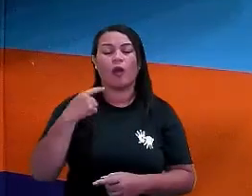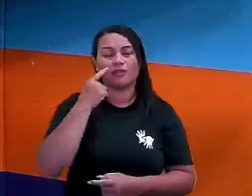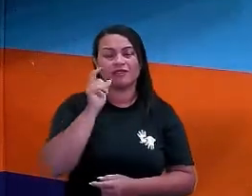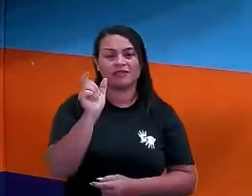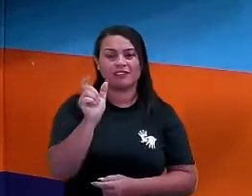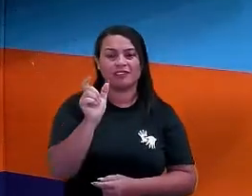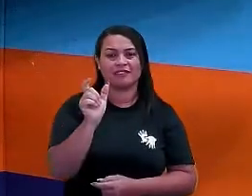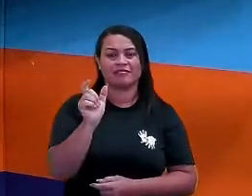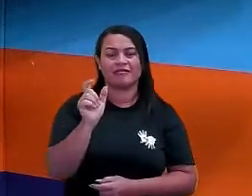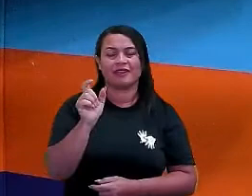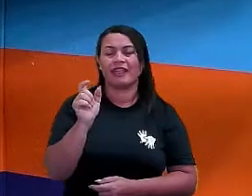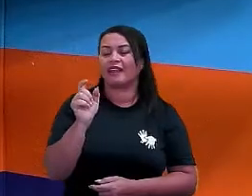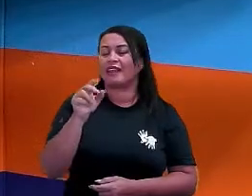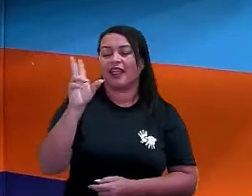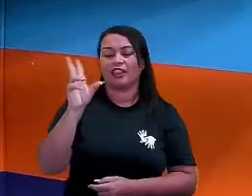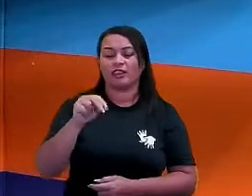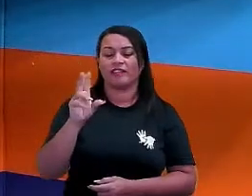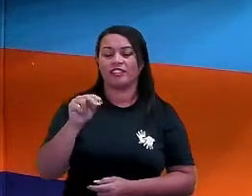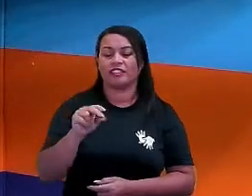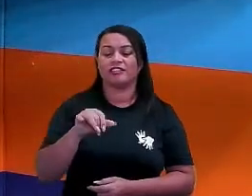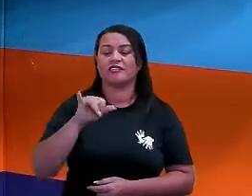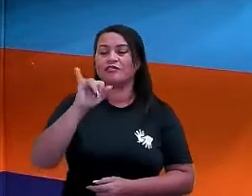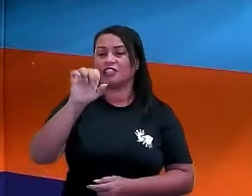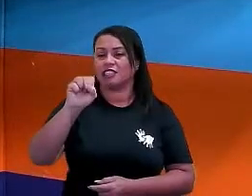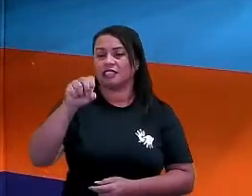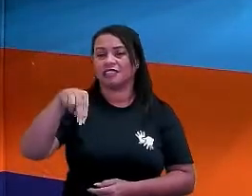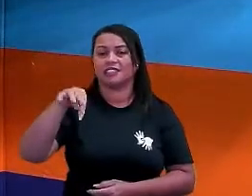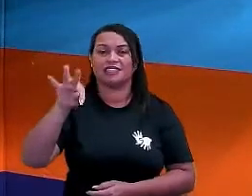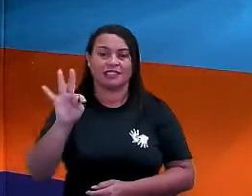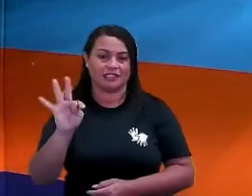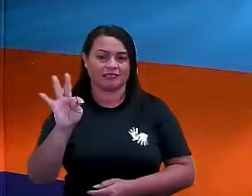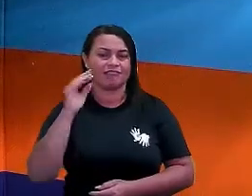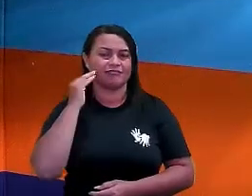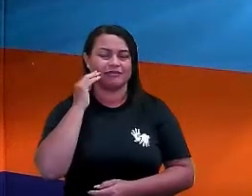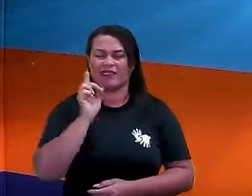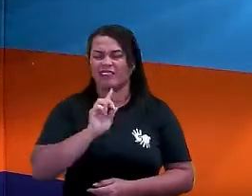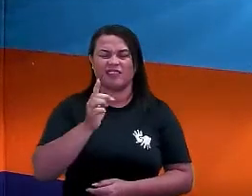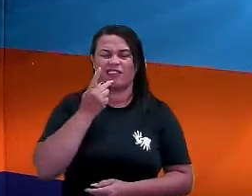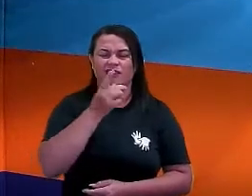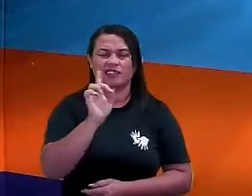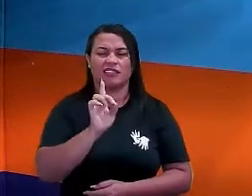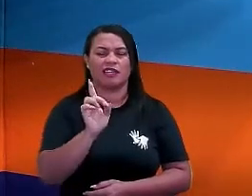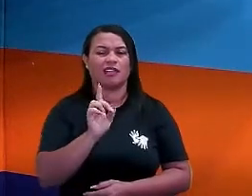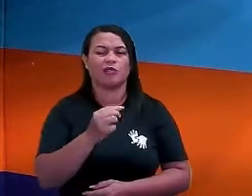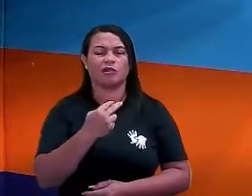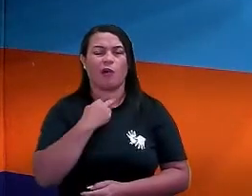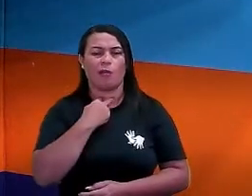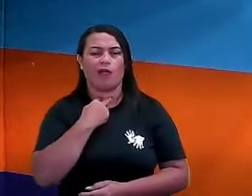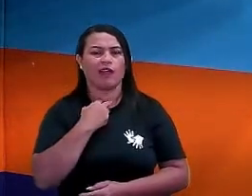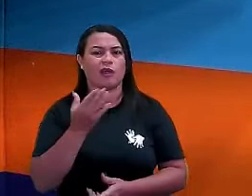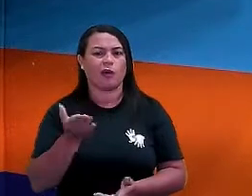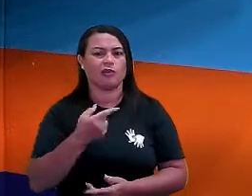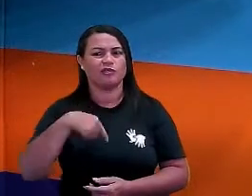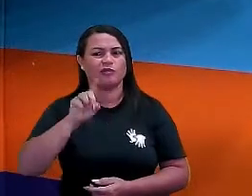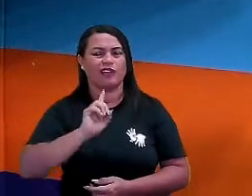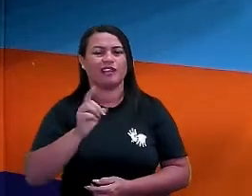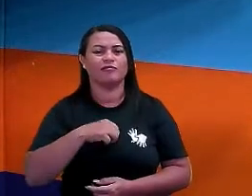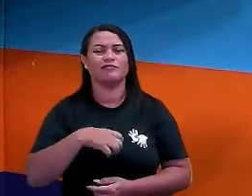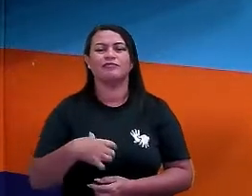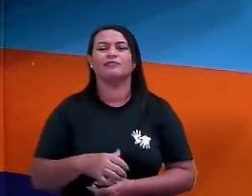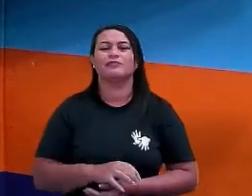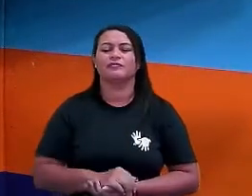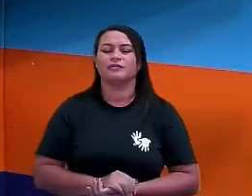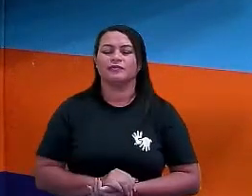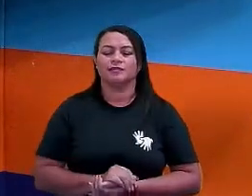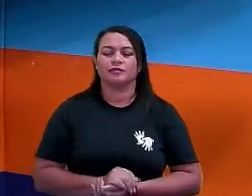not. Ou no, she is not. Não, ele não vai. Ela não vai me visitar. Ela está ocupada, não tem tempo para me visitar hoje, não. Are you flying